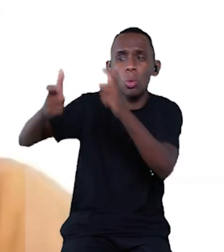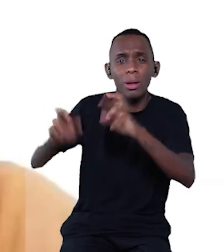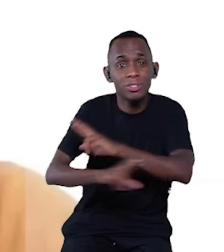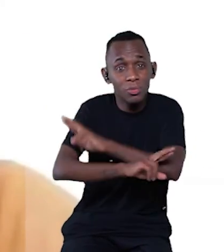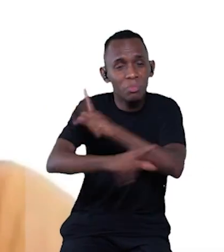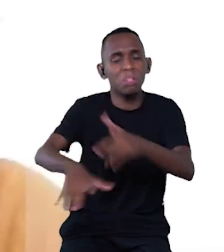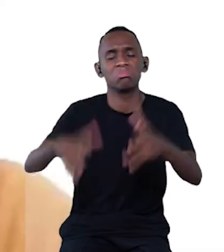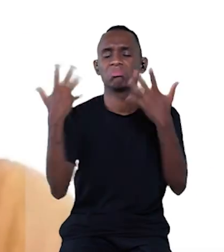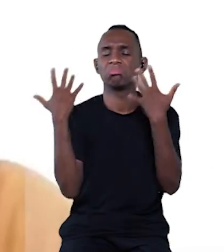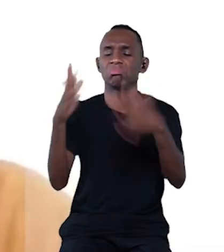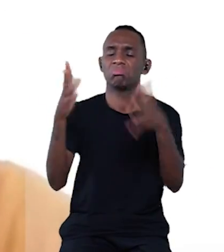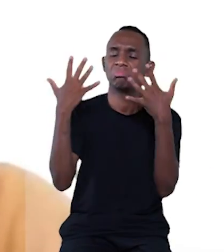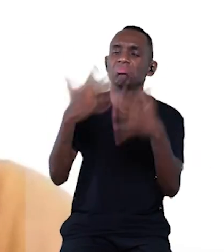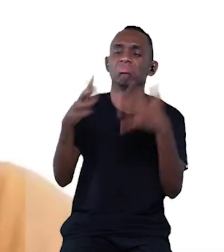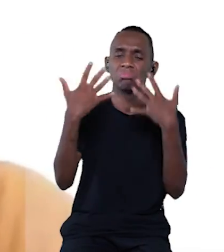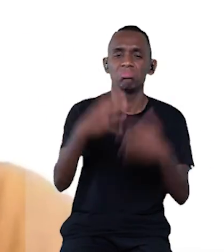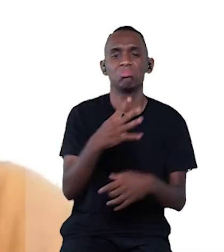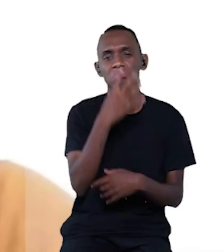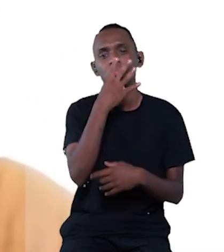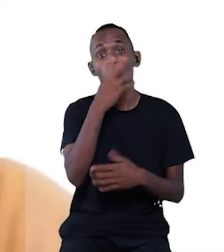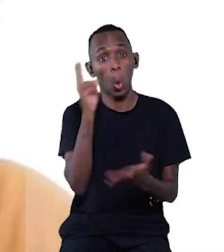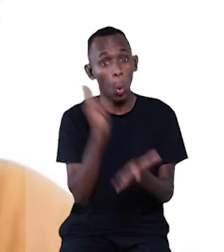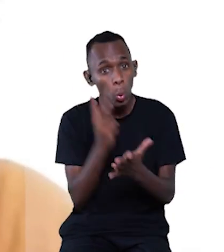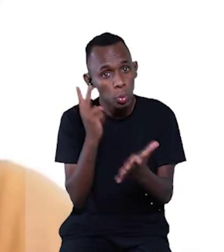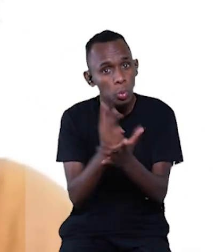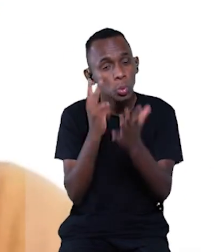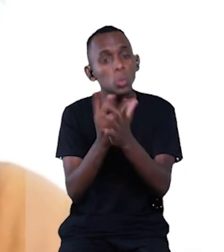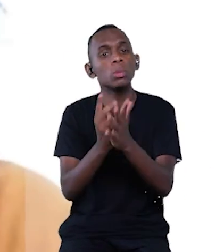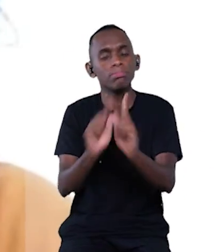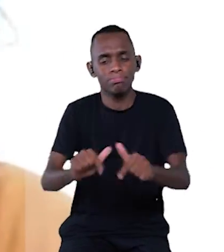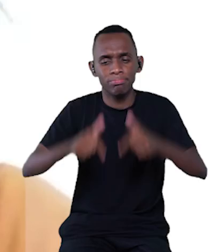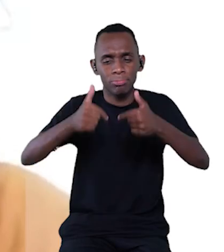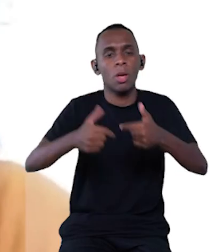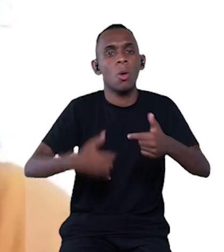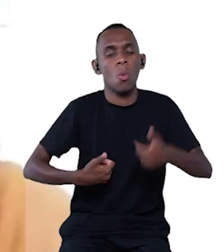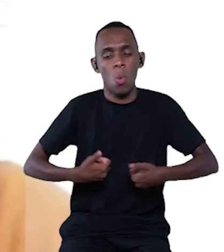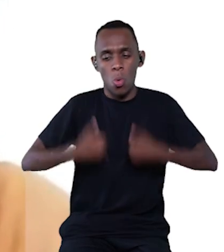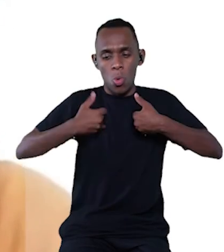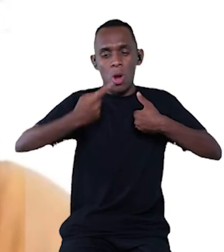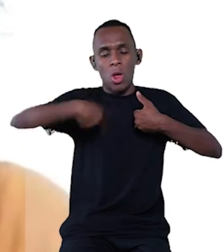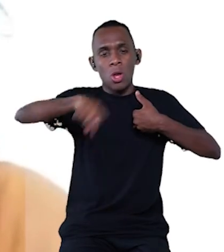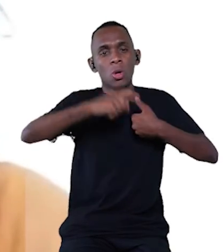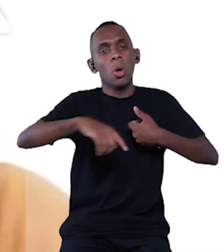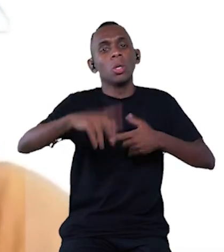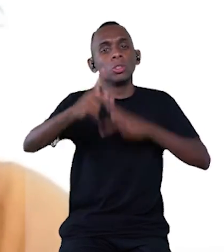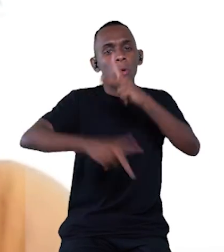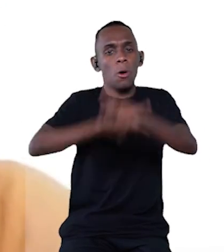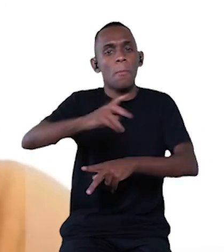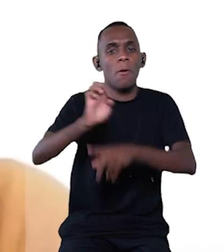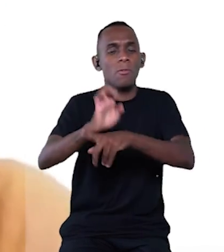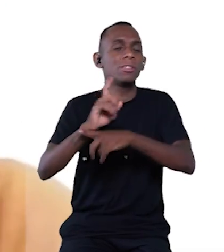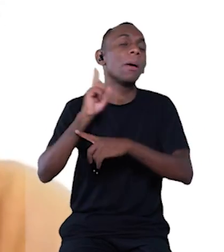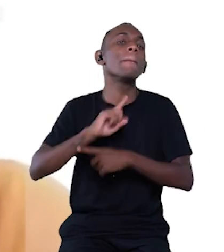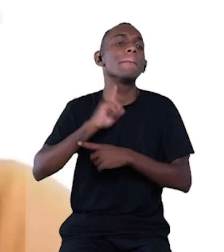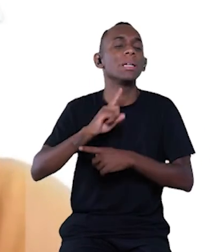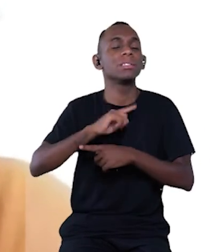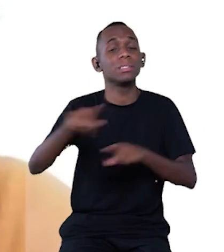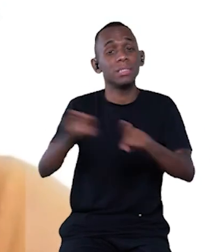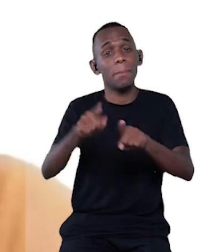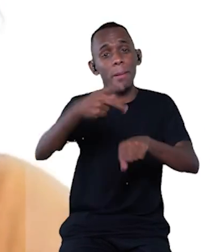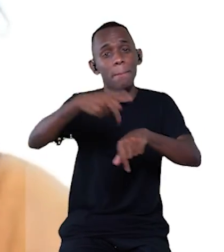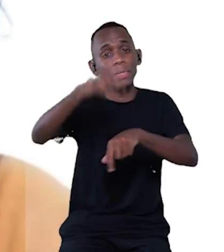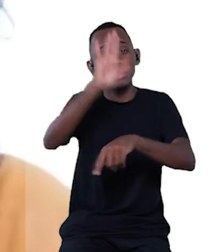diferentes e muitos parabéns mesmo. Sigam firmes. É um orgulho para nós aqui de Minas e para o